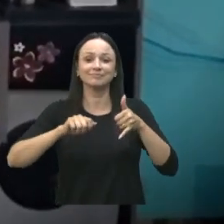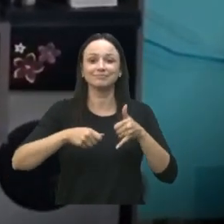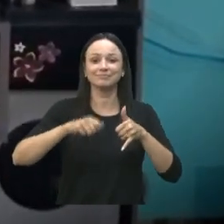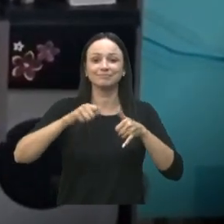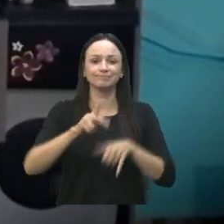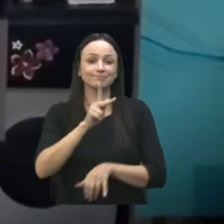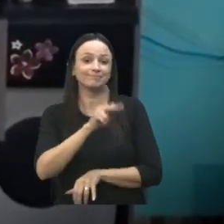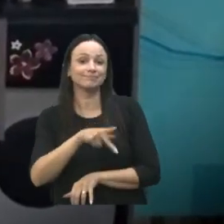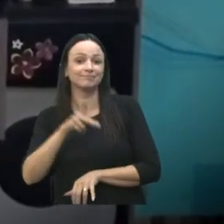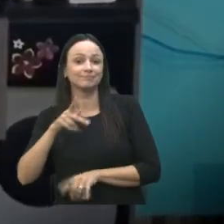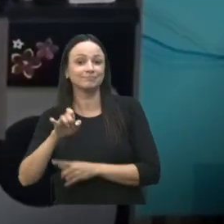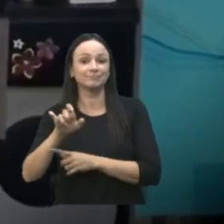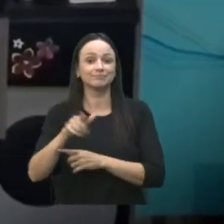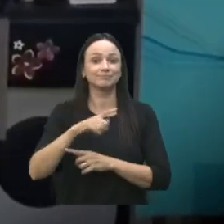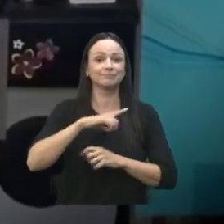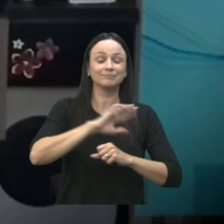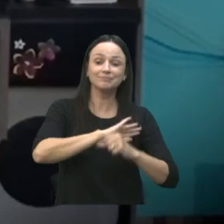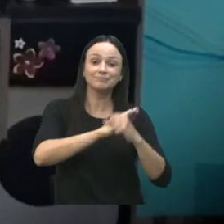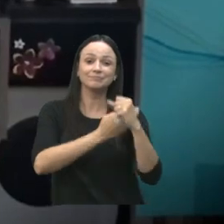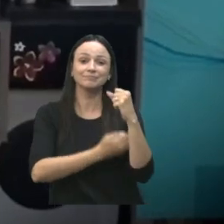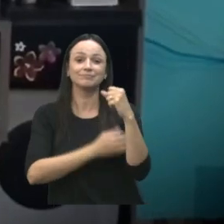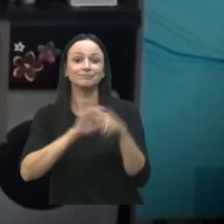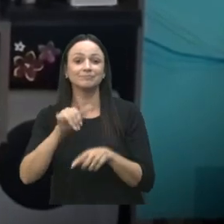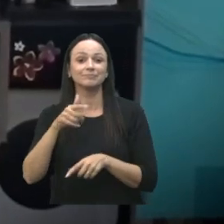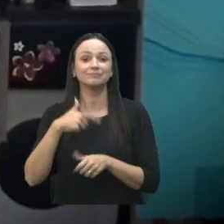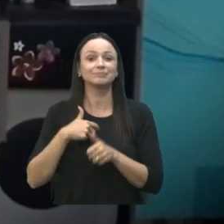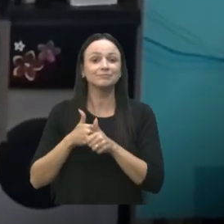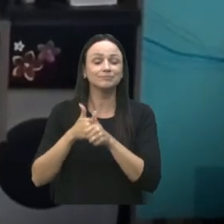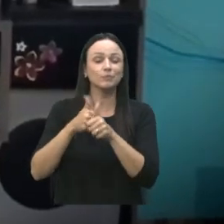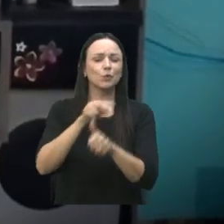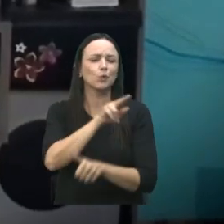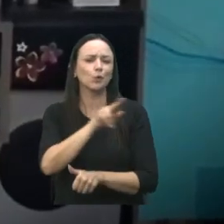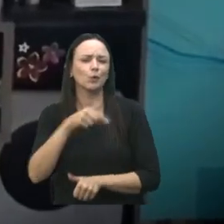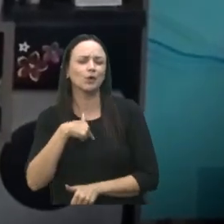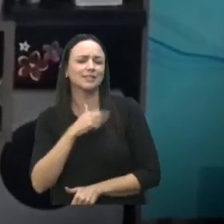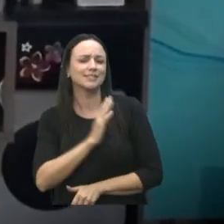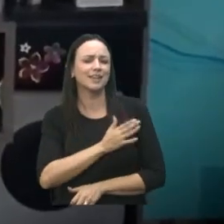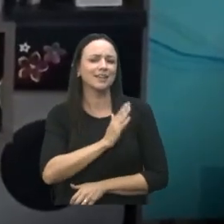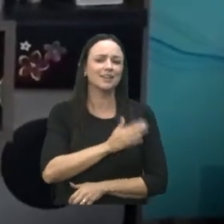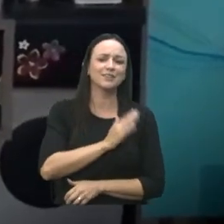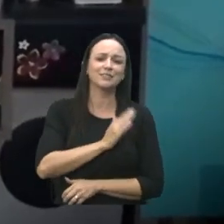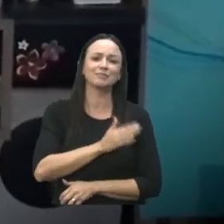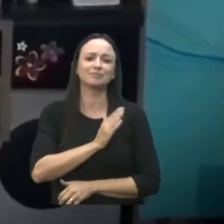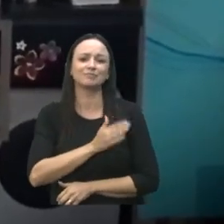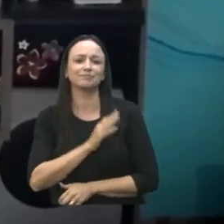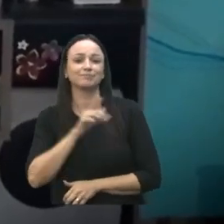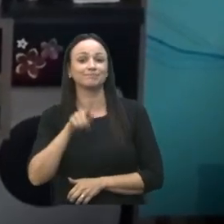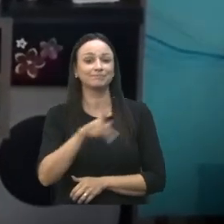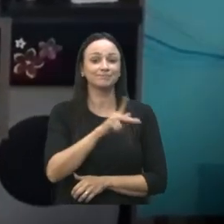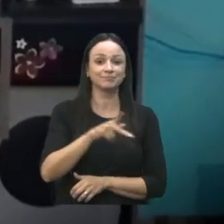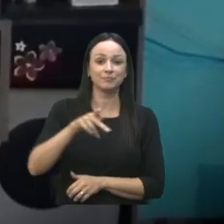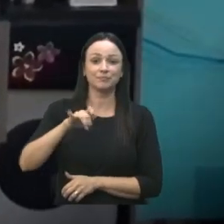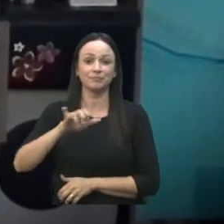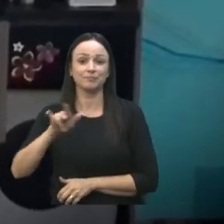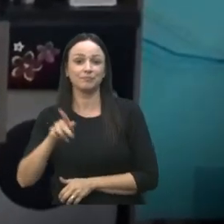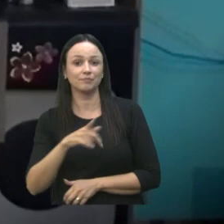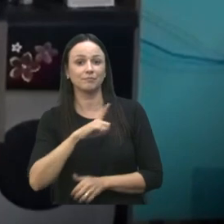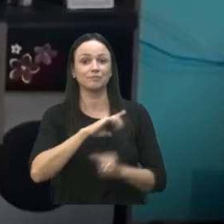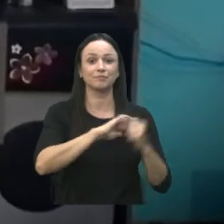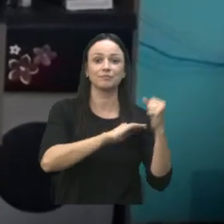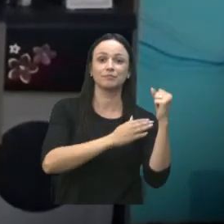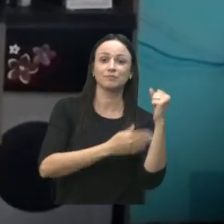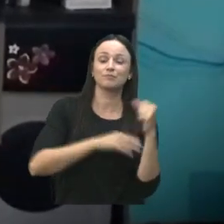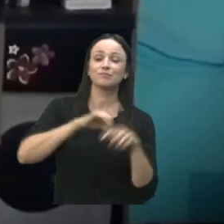Mestre Pezinho tem força e união, eu carrego esse nome no meu coração. Mestre Pezinho tem força